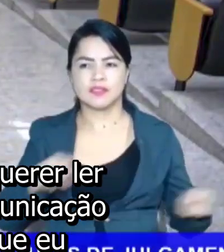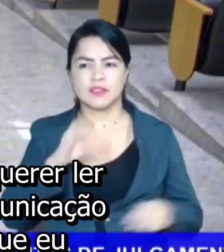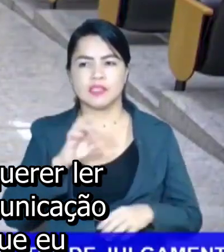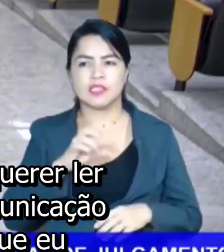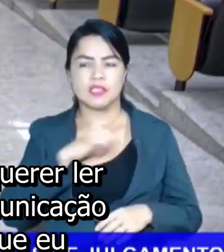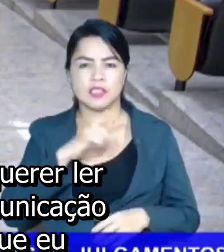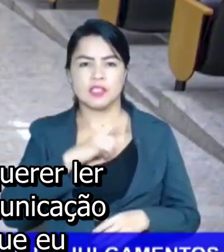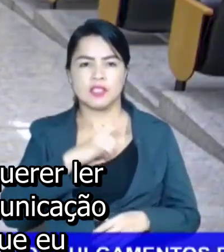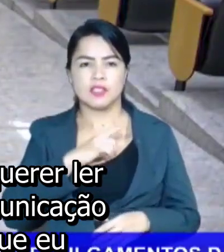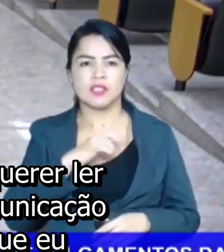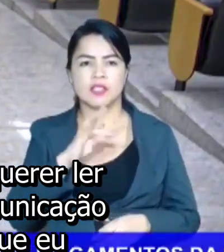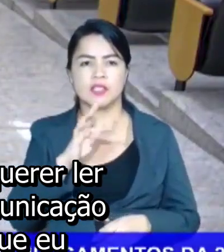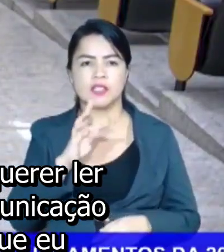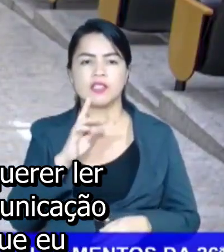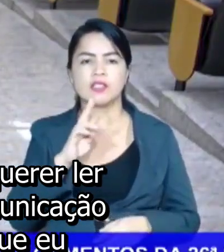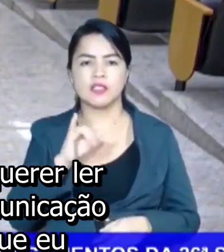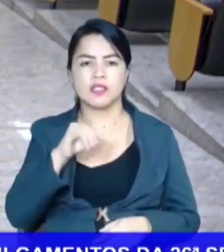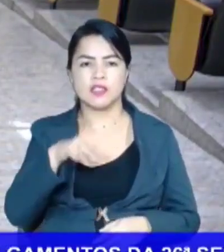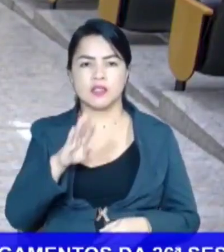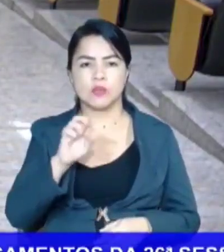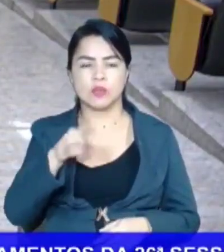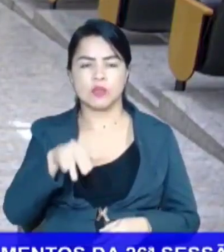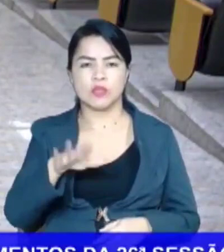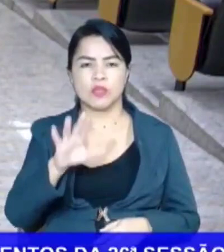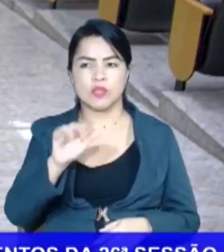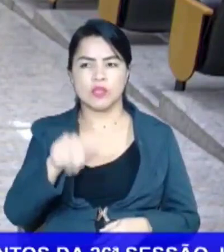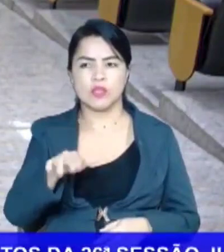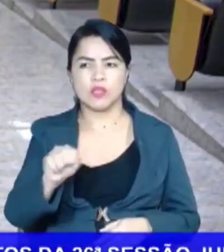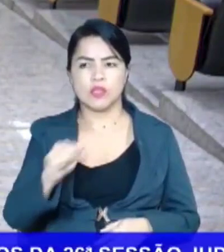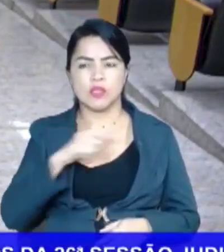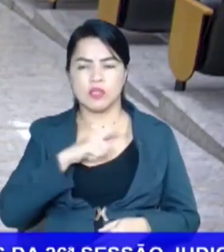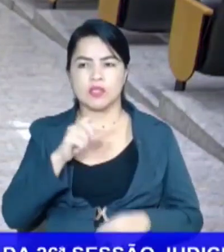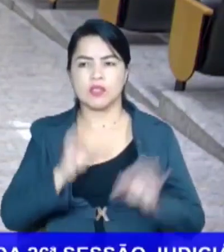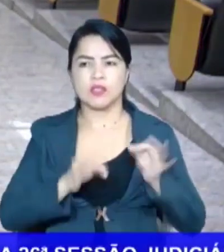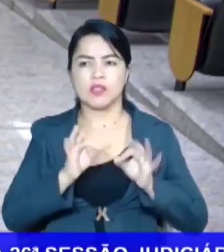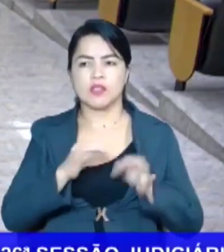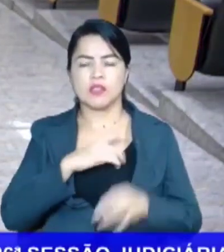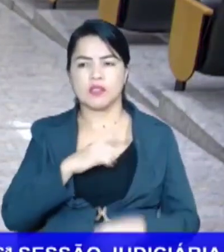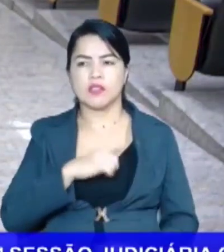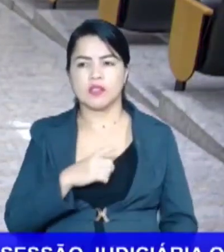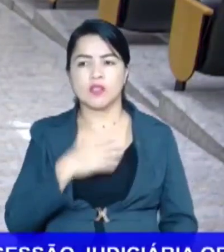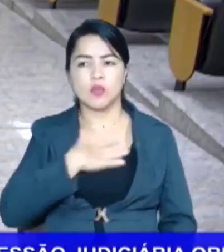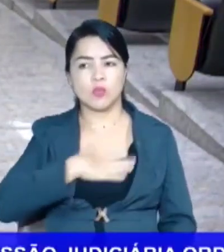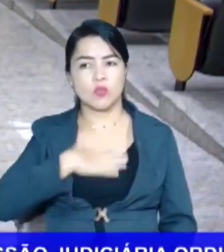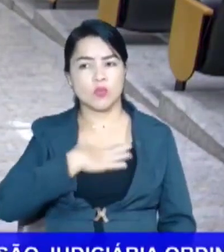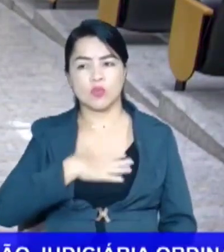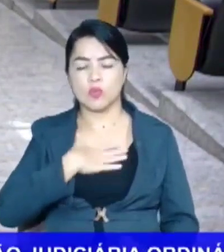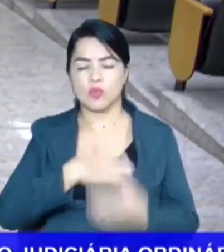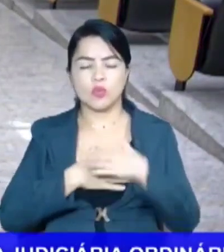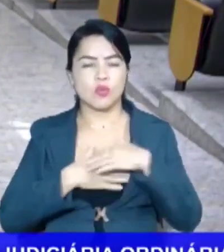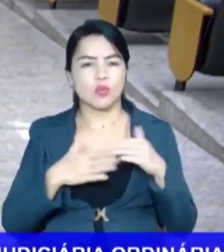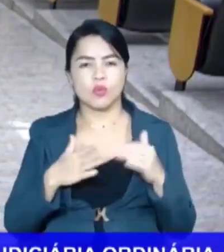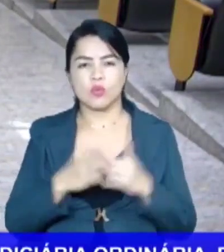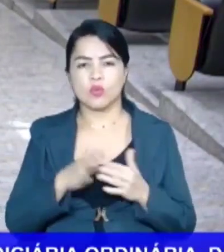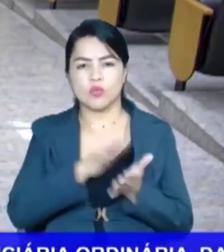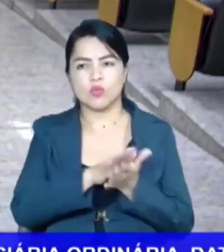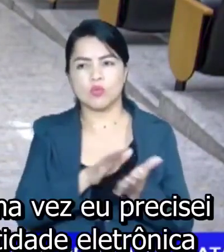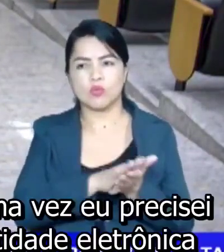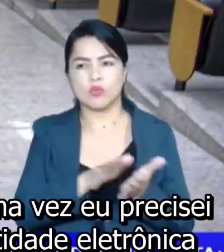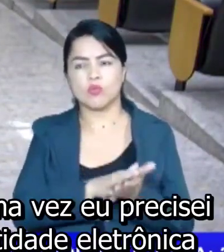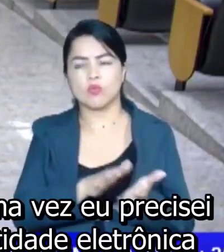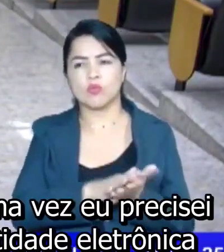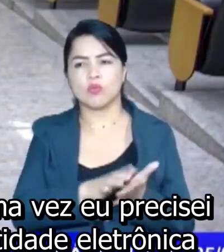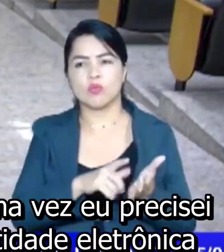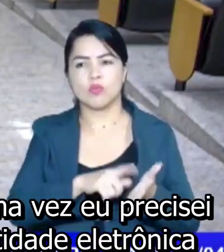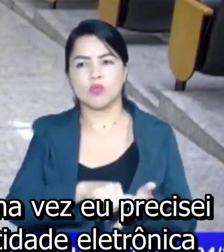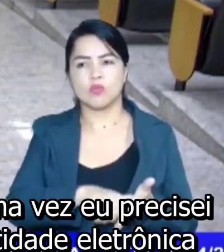Milena auxilia a doutora Ariadna Alencar. Uma questão igual quando a gente viaja de avião, eu gosto de levar tudo impresso, inclusive eu levo na mão a carteira de